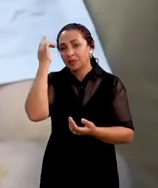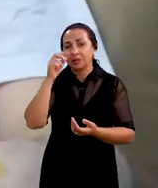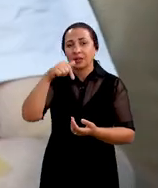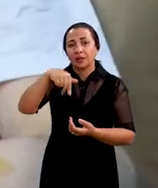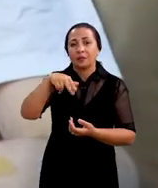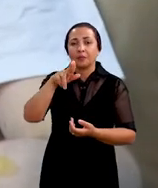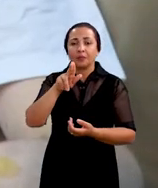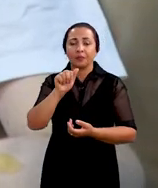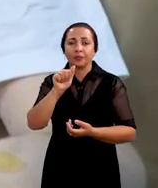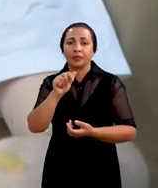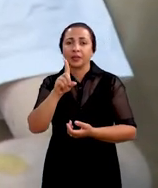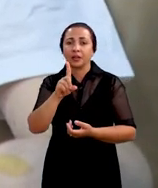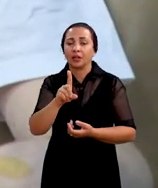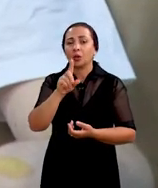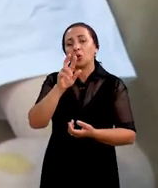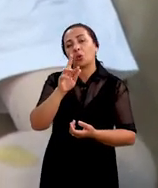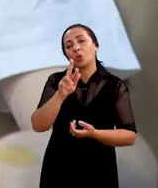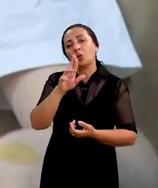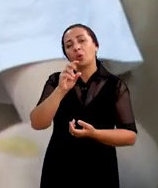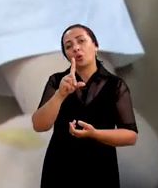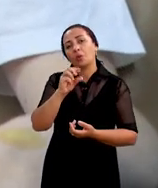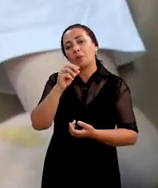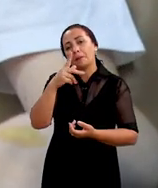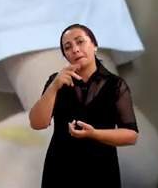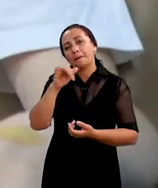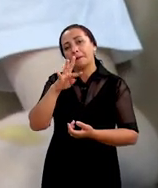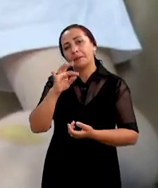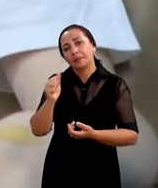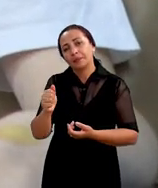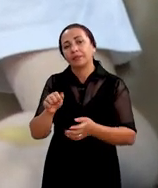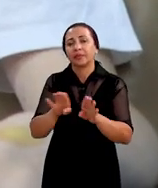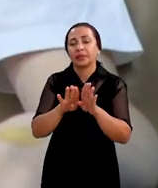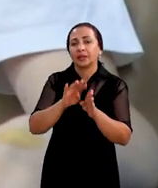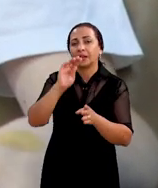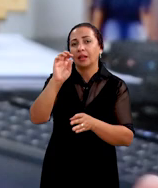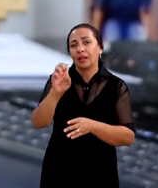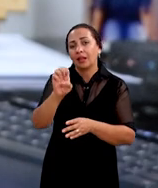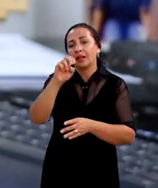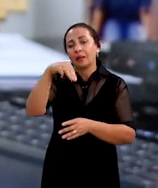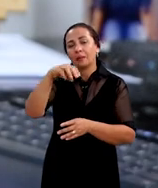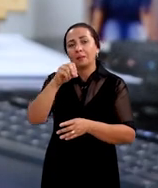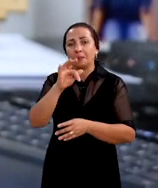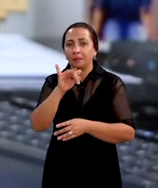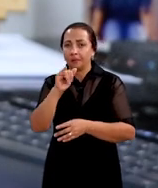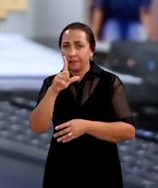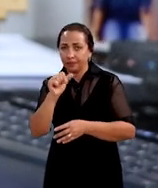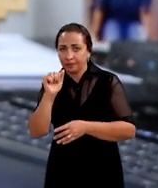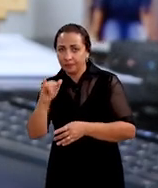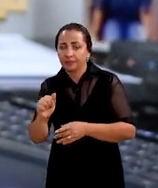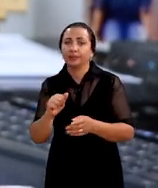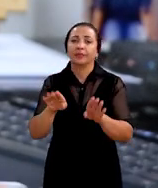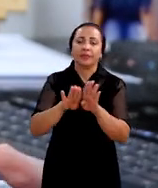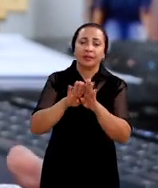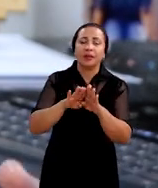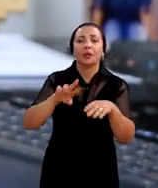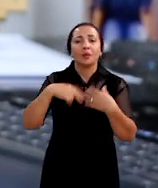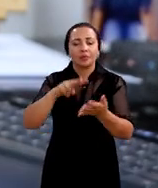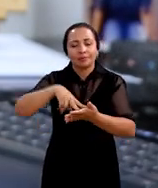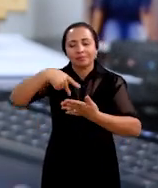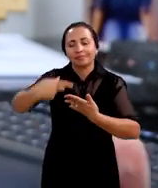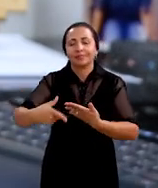são os pacientes que têm coagulopatia, as pessoas que têm coagulopatia hereditária, os hemofílicos, né, principalmente, que